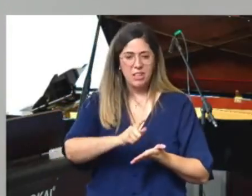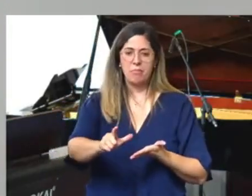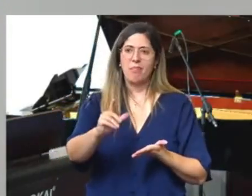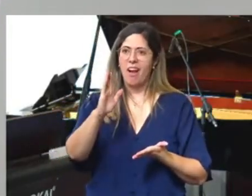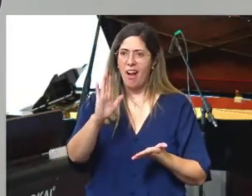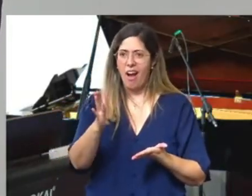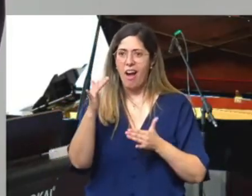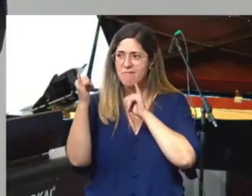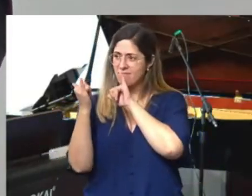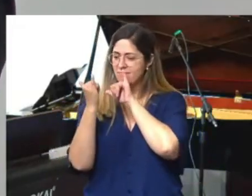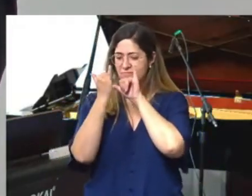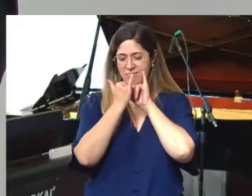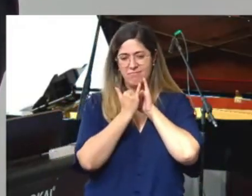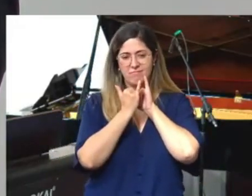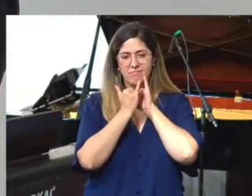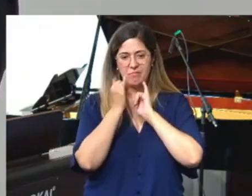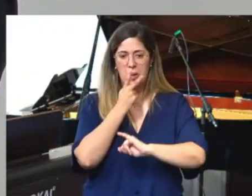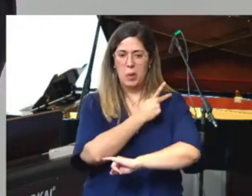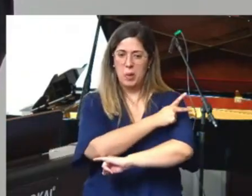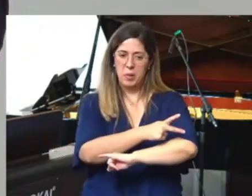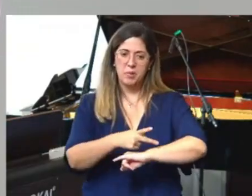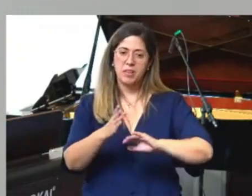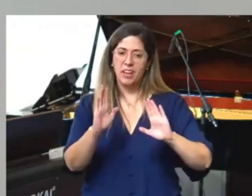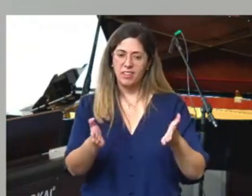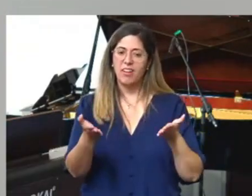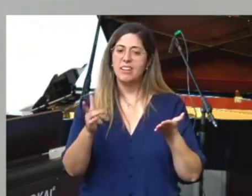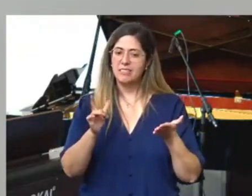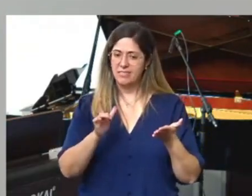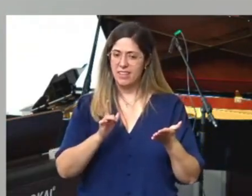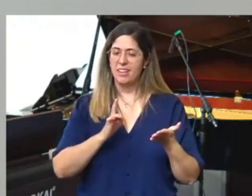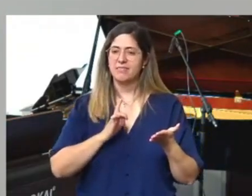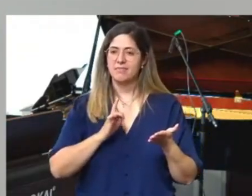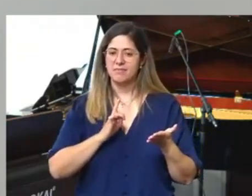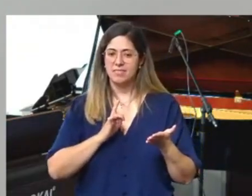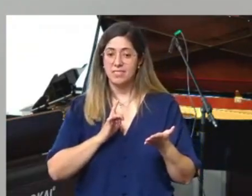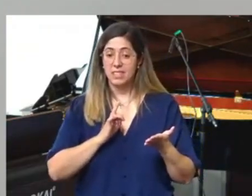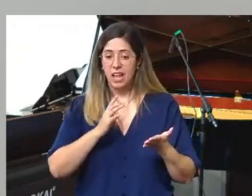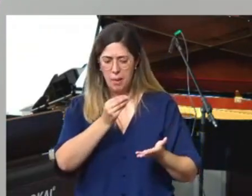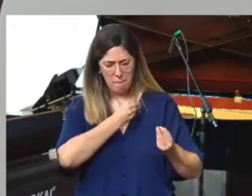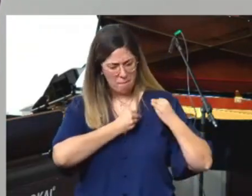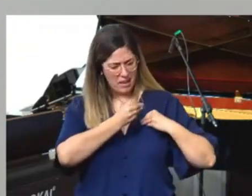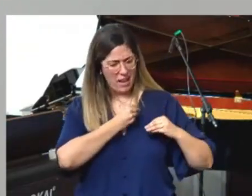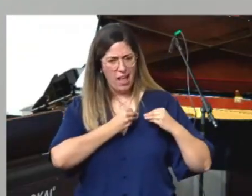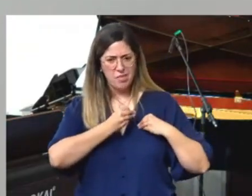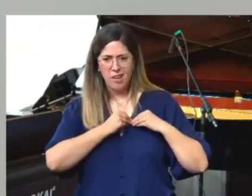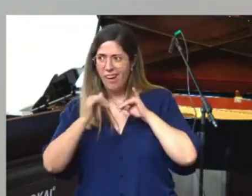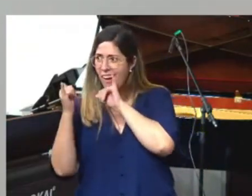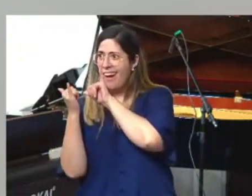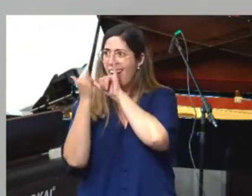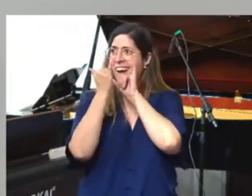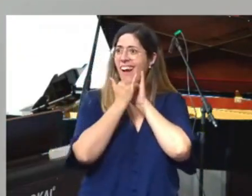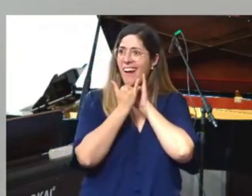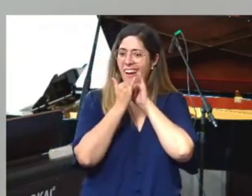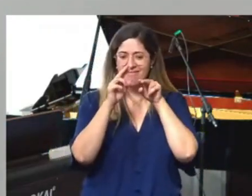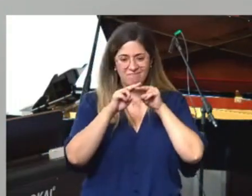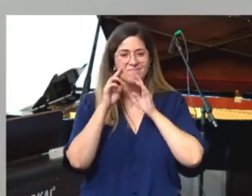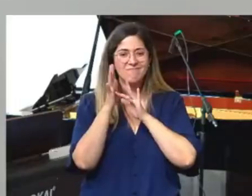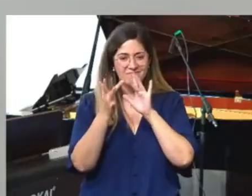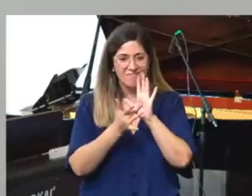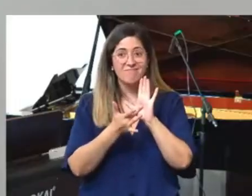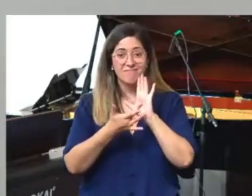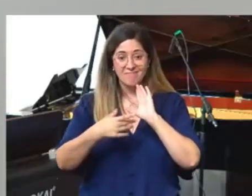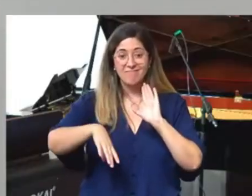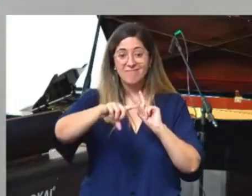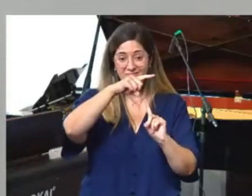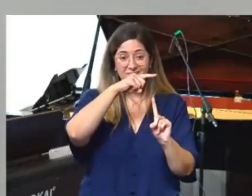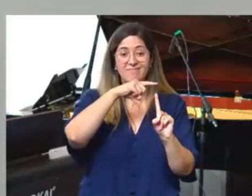perdoados, purificados. Então, pecadores são perdoados pela obra consumada por Cristo na cruz do